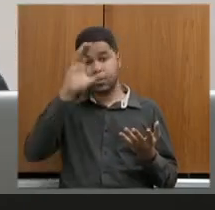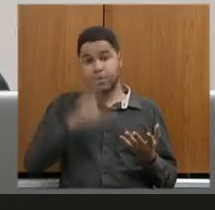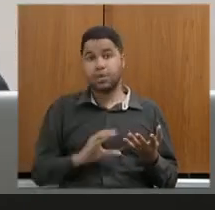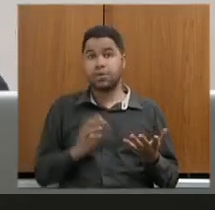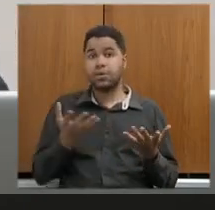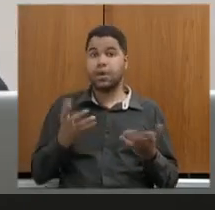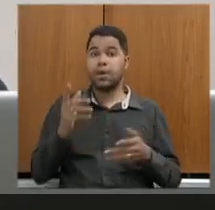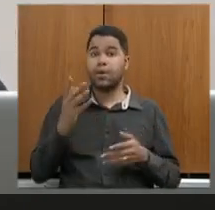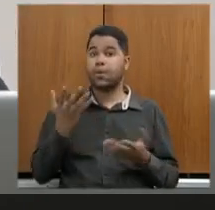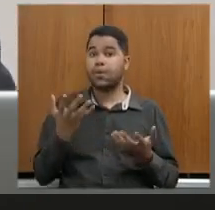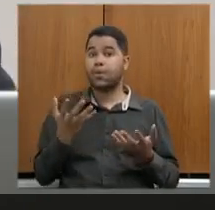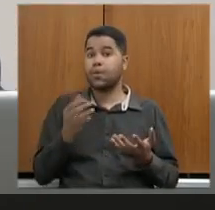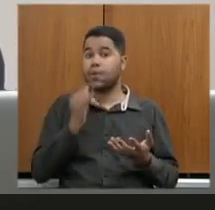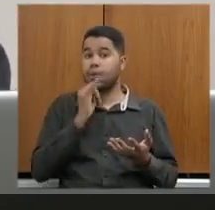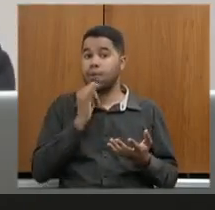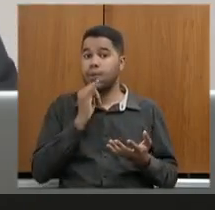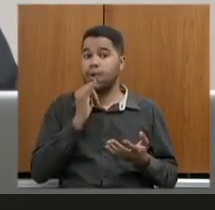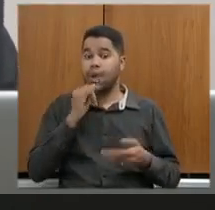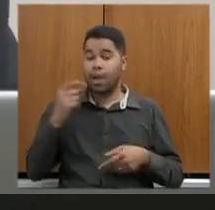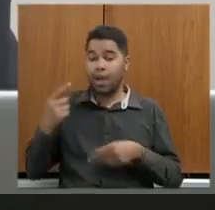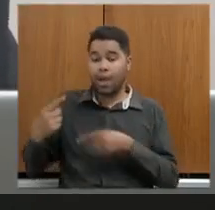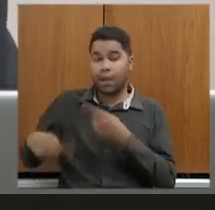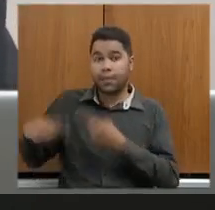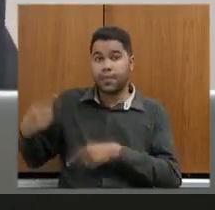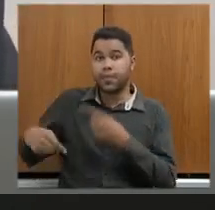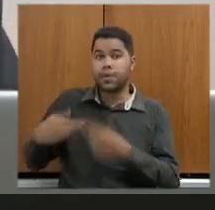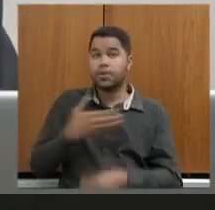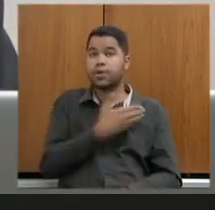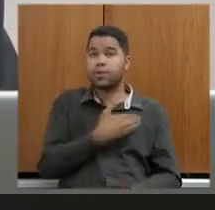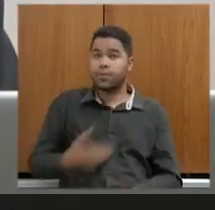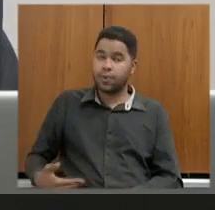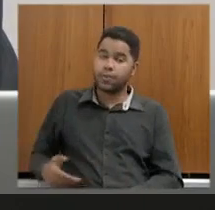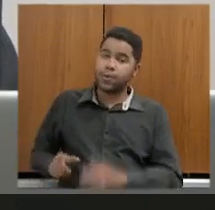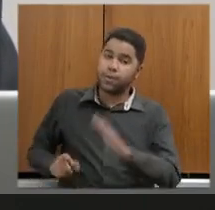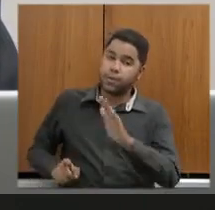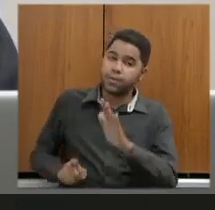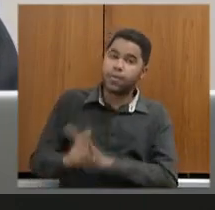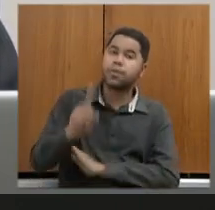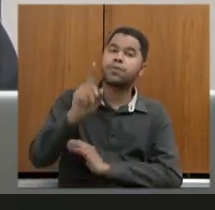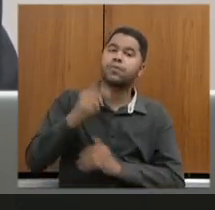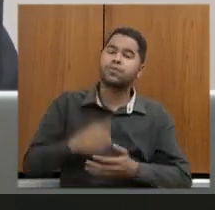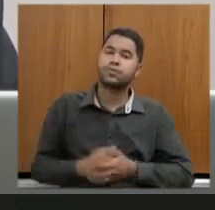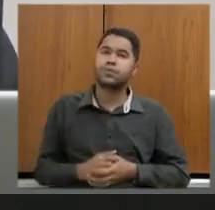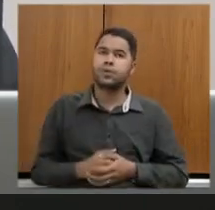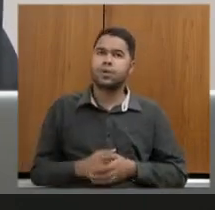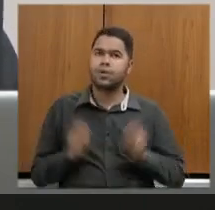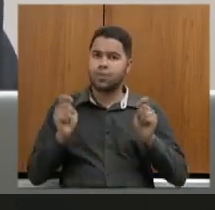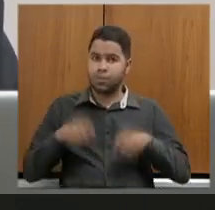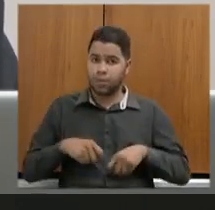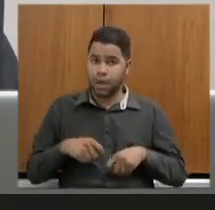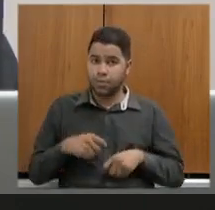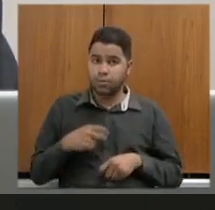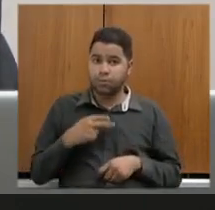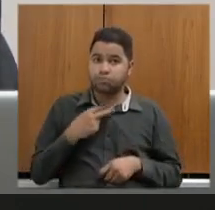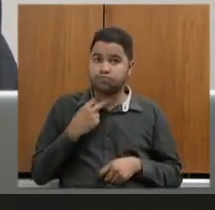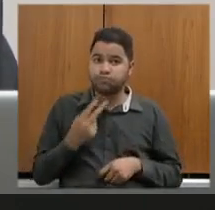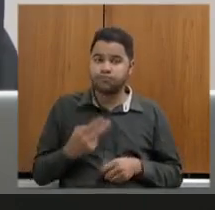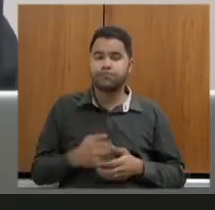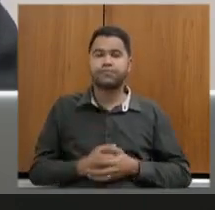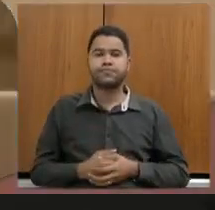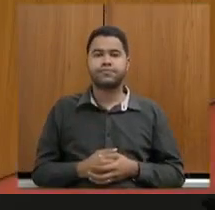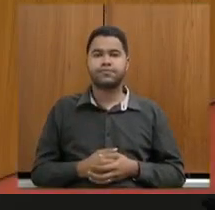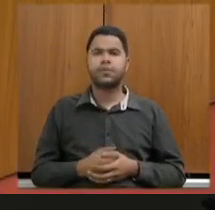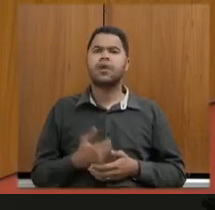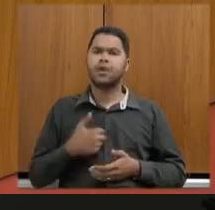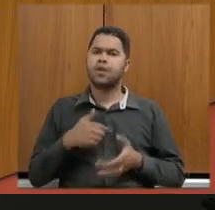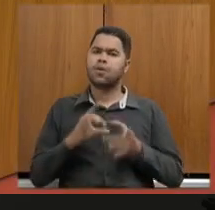o material a política pública eu pergunto Assessoria se podemos rodar o áudio e